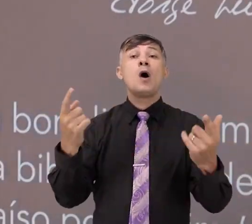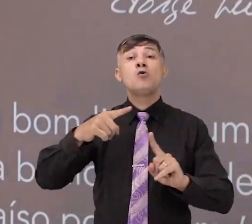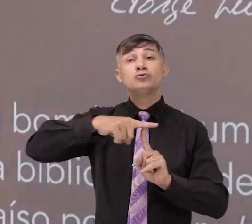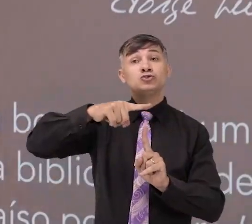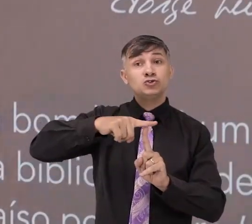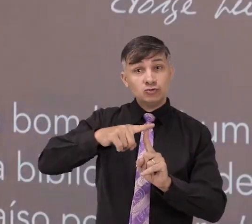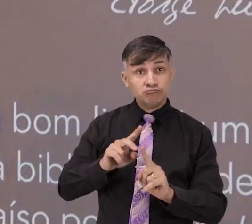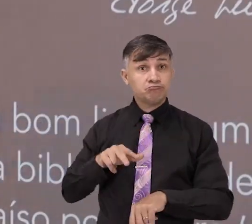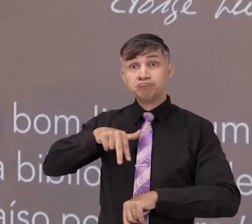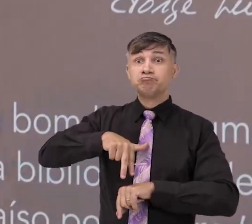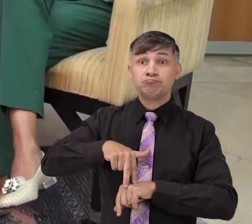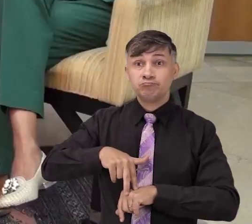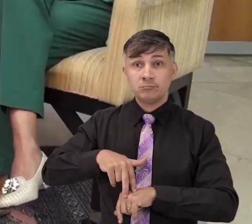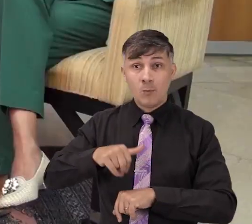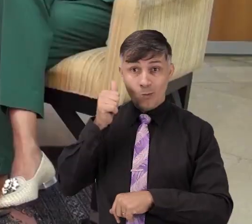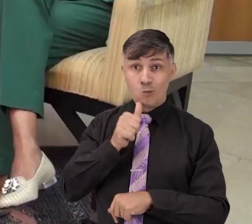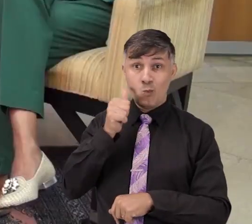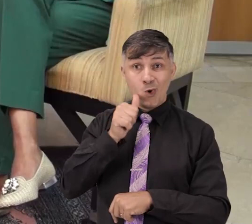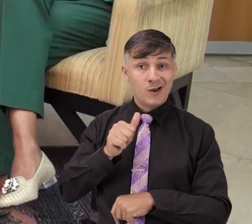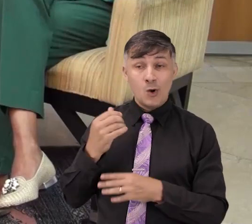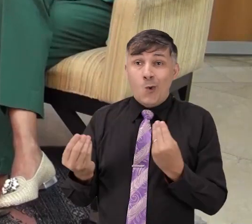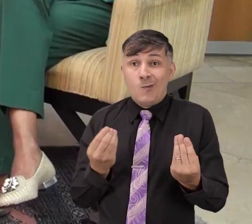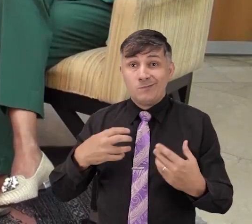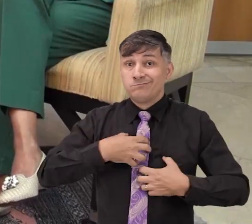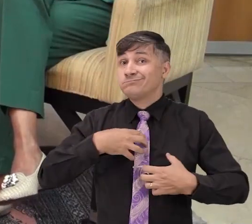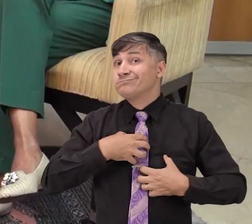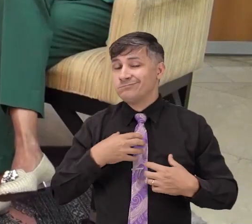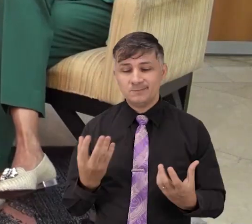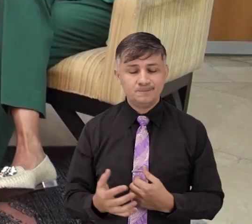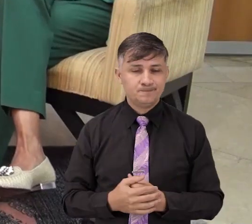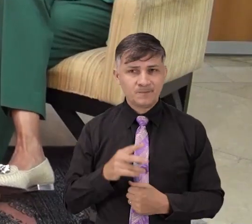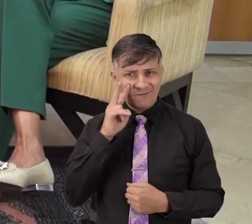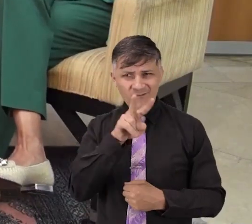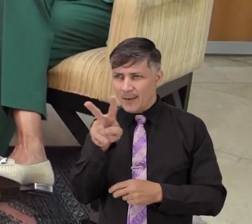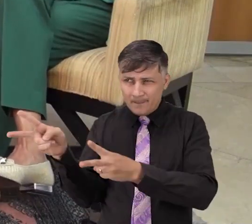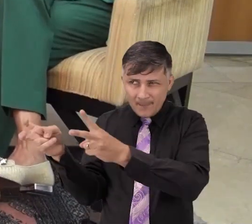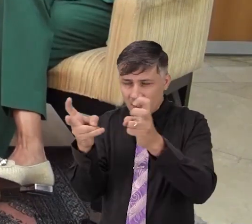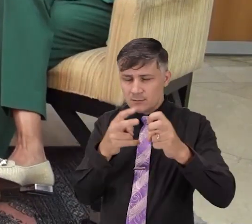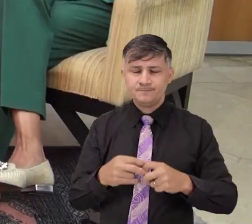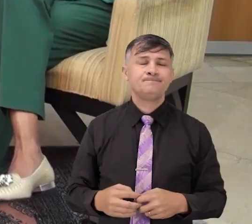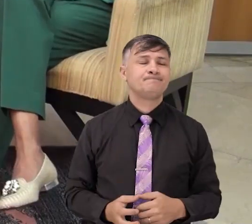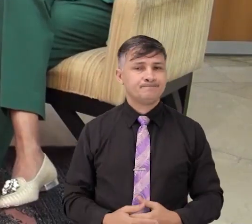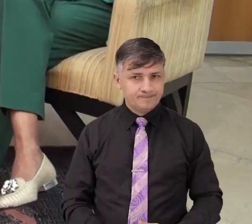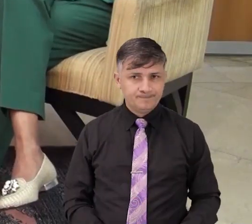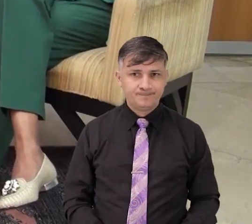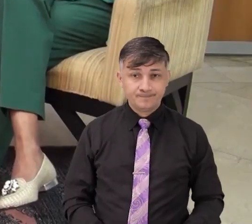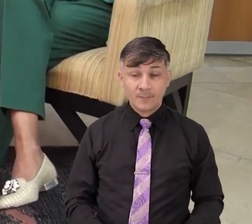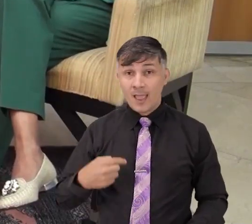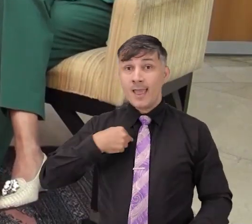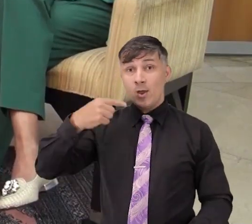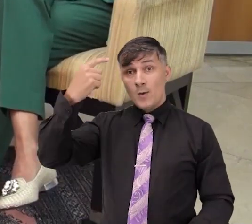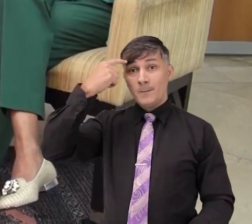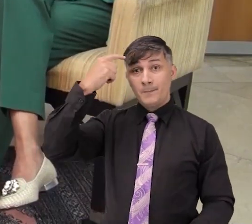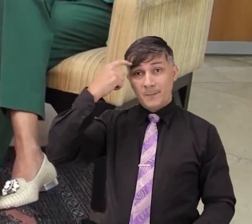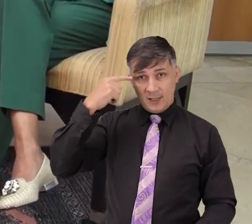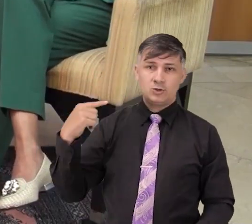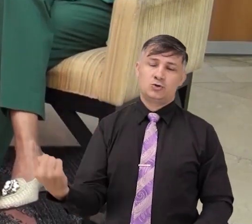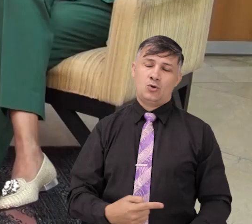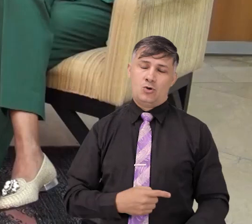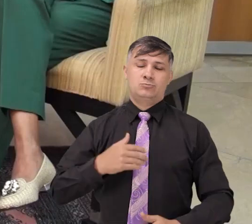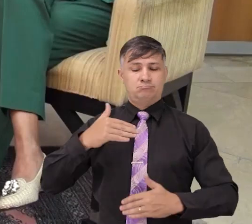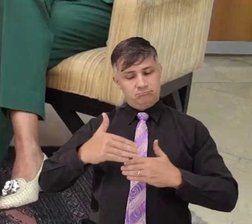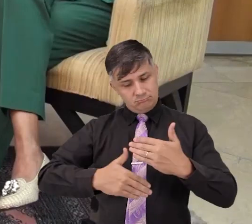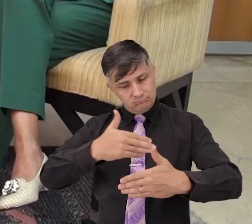posicionamento você vê das suas colegas mulheres? Eu penso, Cristina, que nós estamos ainda